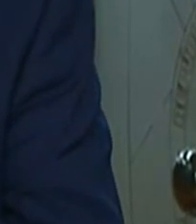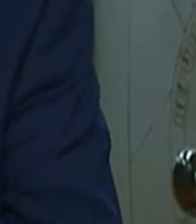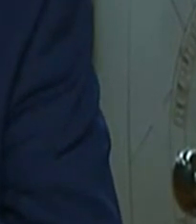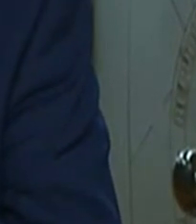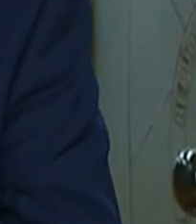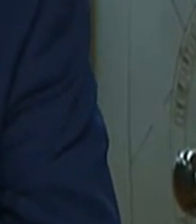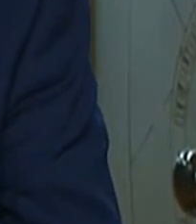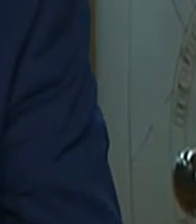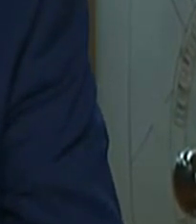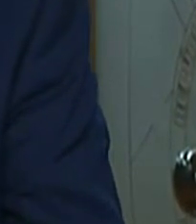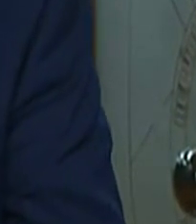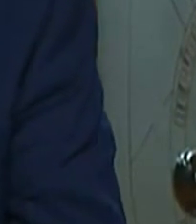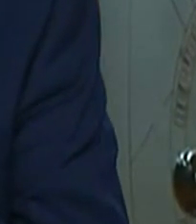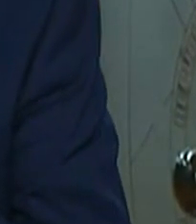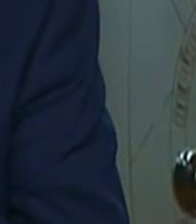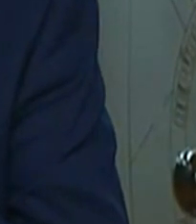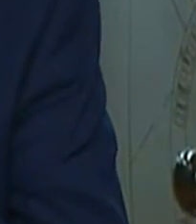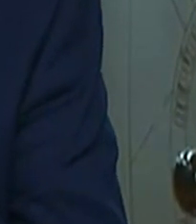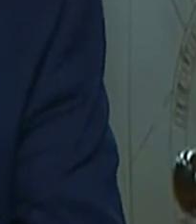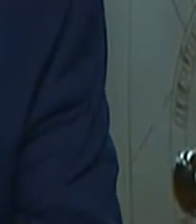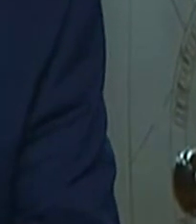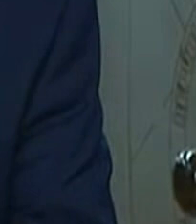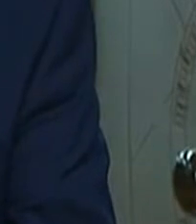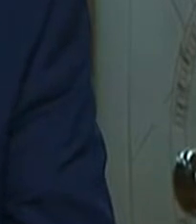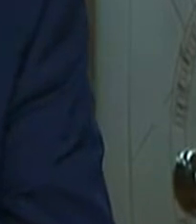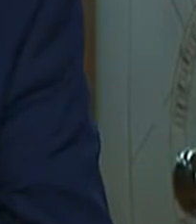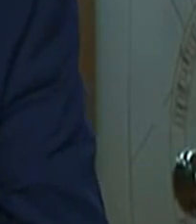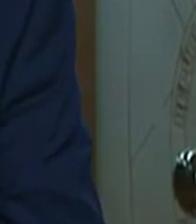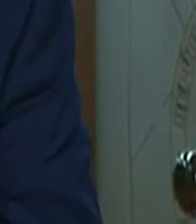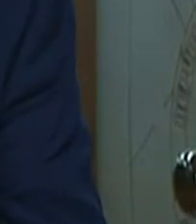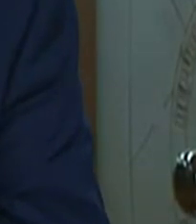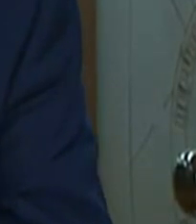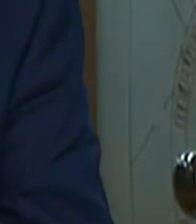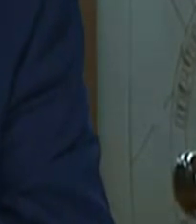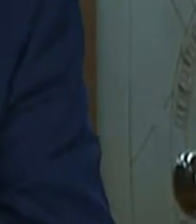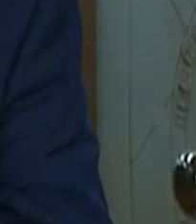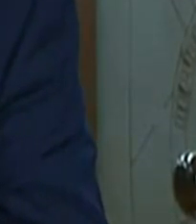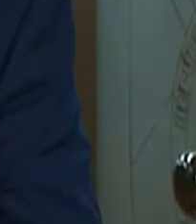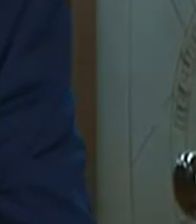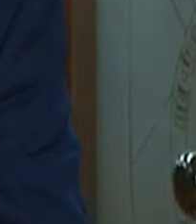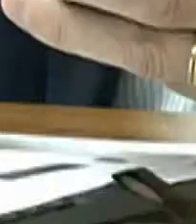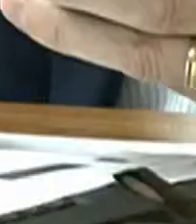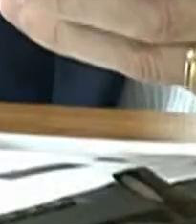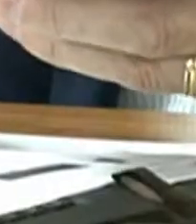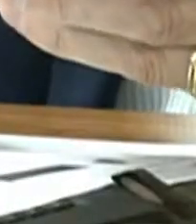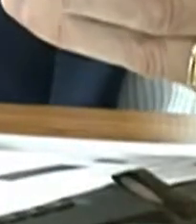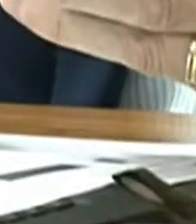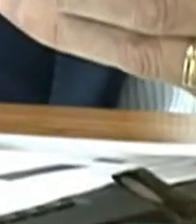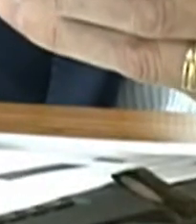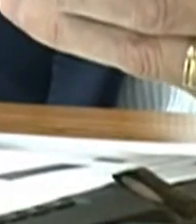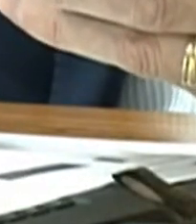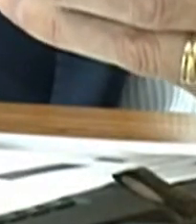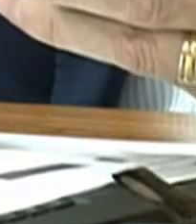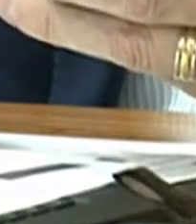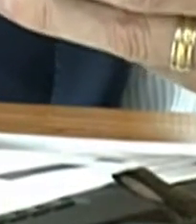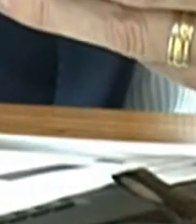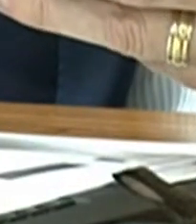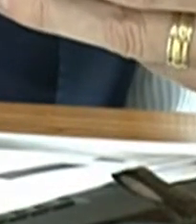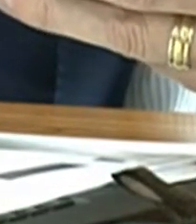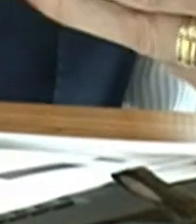das condições, só mantendo aí a essencialidade para o funcionamento dessas atividades. Então, também foi uma